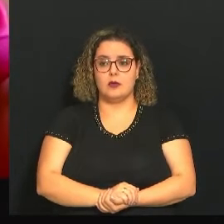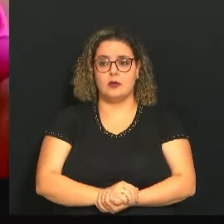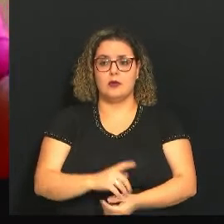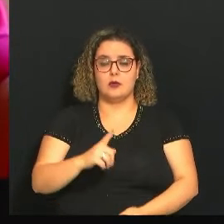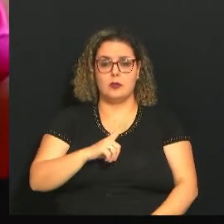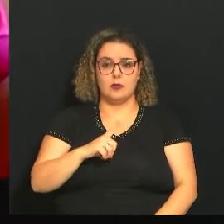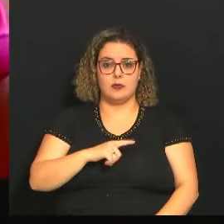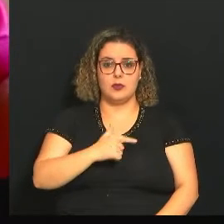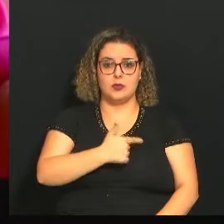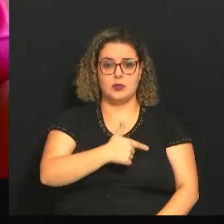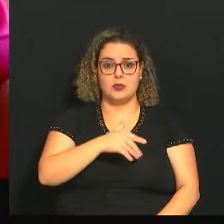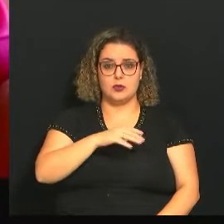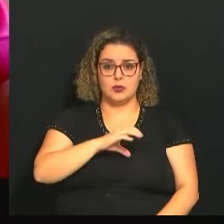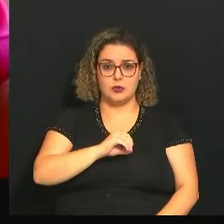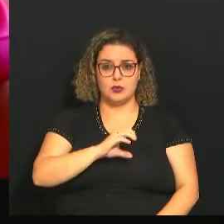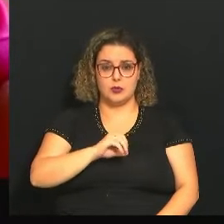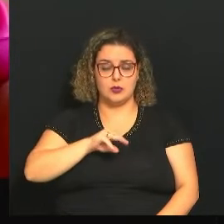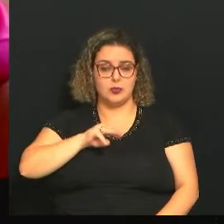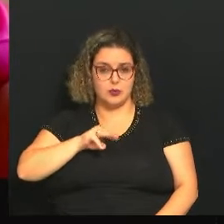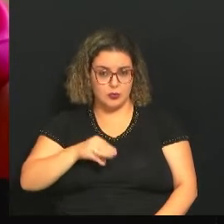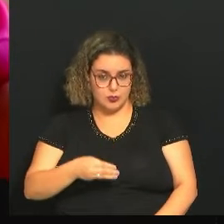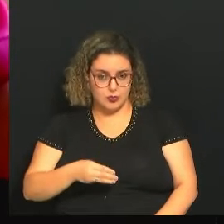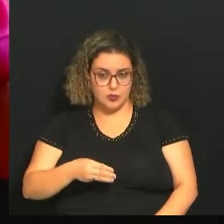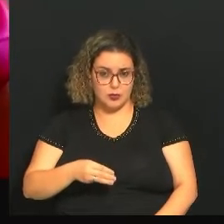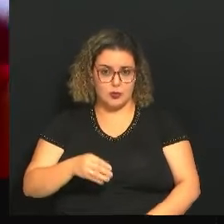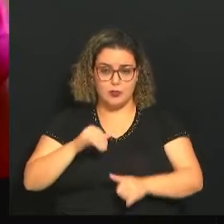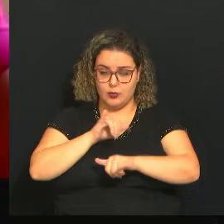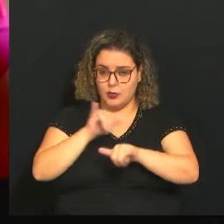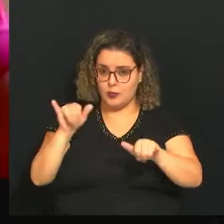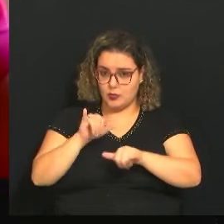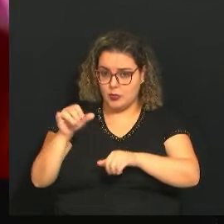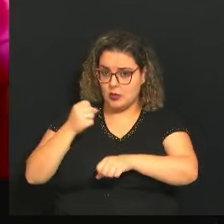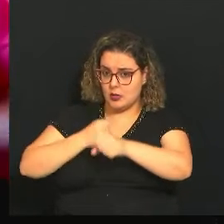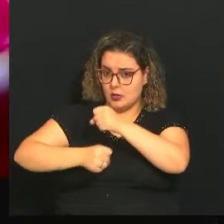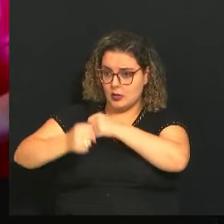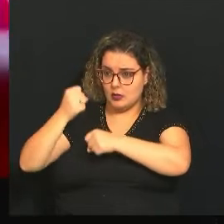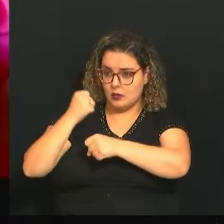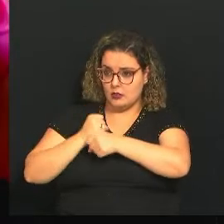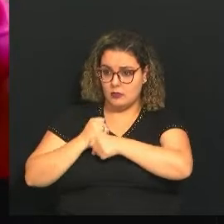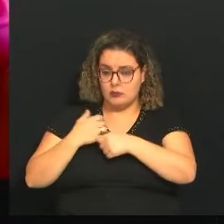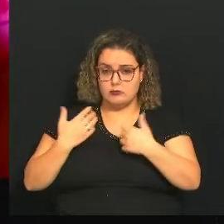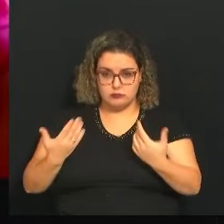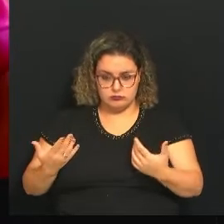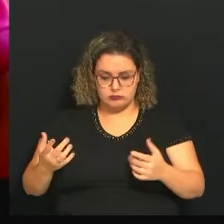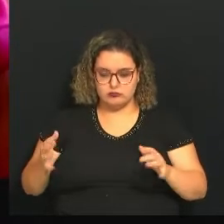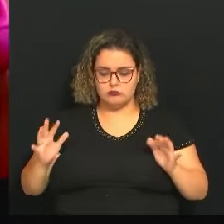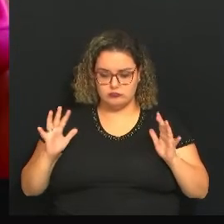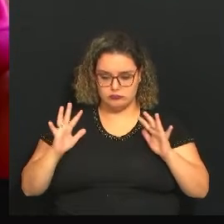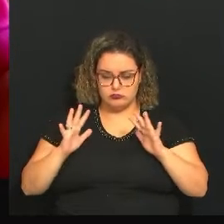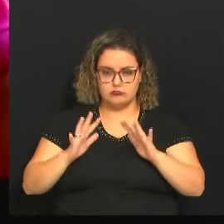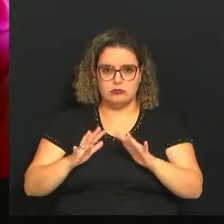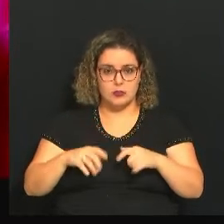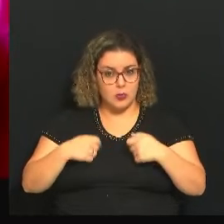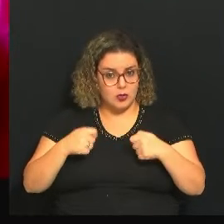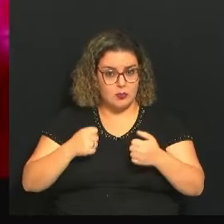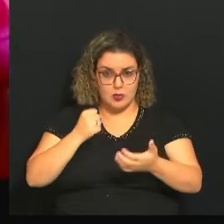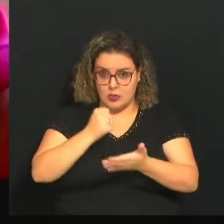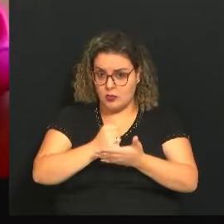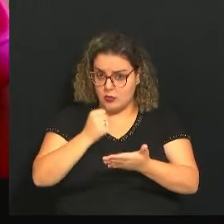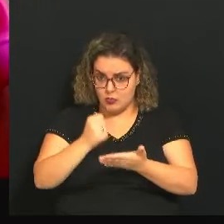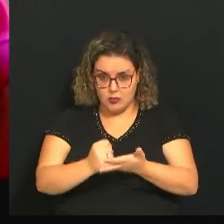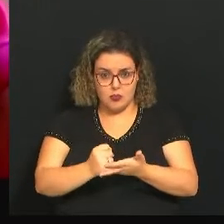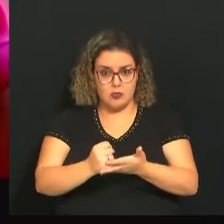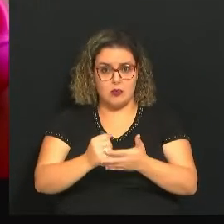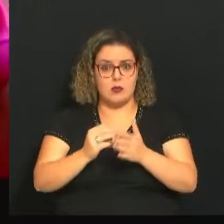no relatório publicado o ano passado, e a gente vinha aqui e falava, olha, tem que contratar servidor para atender na saúde,